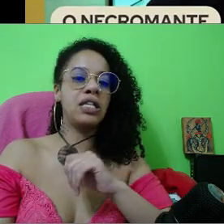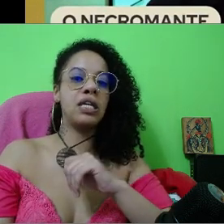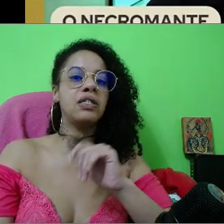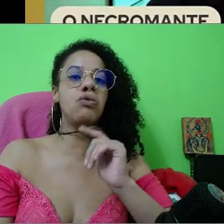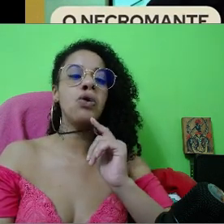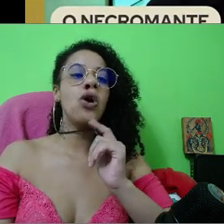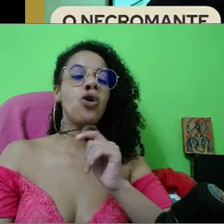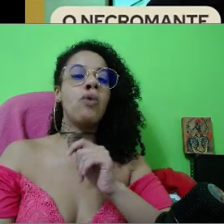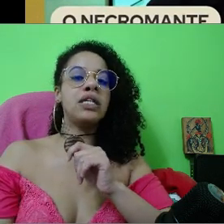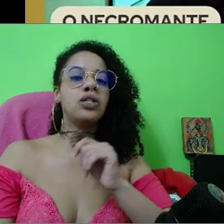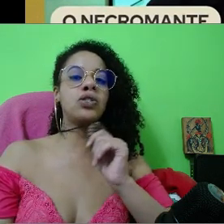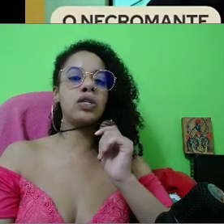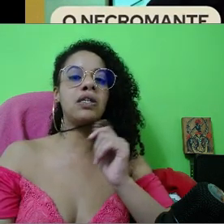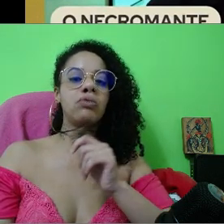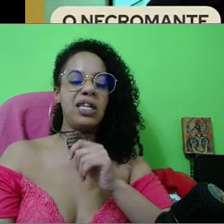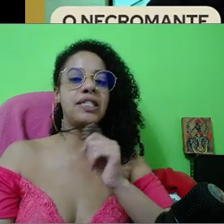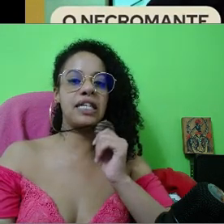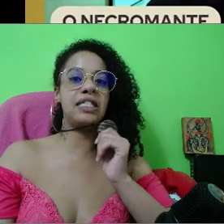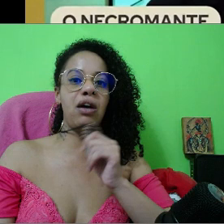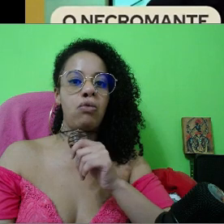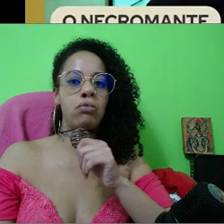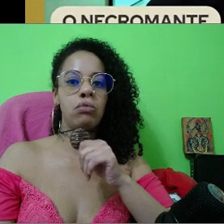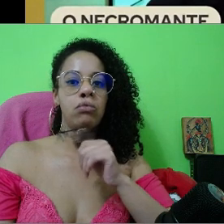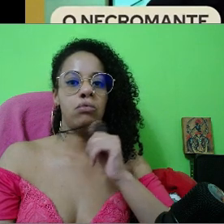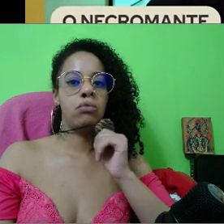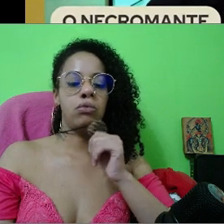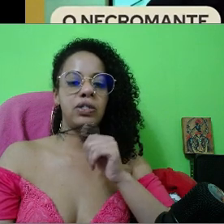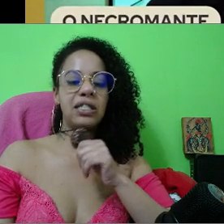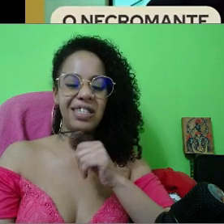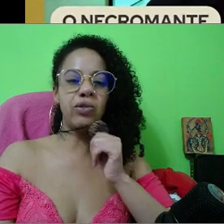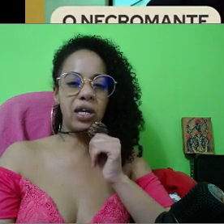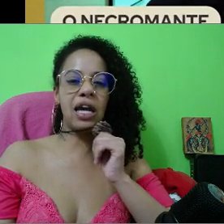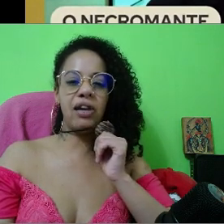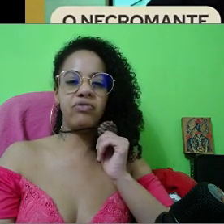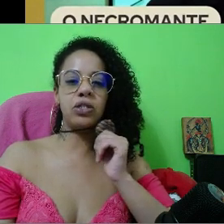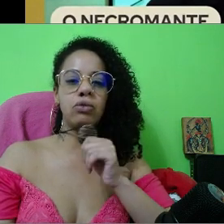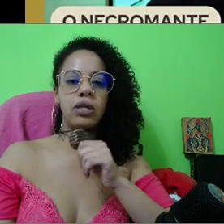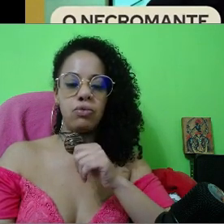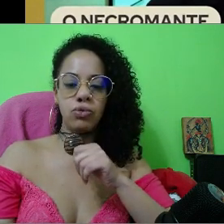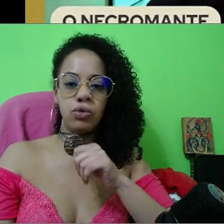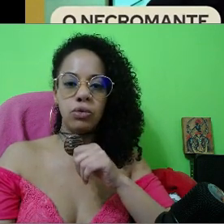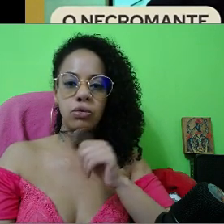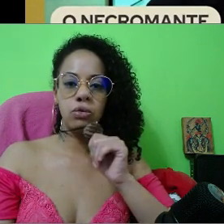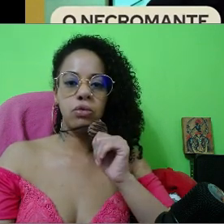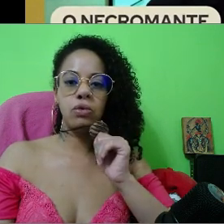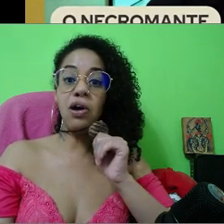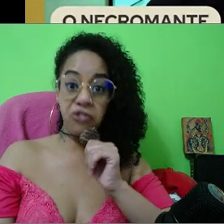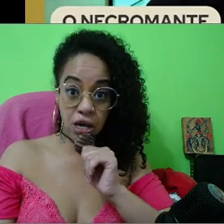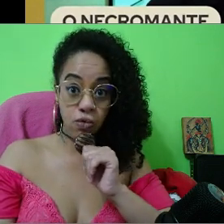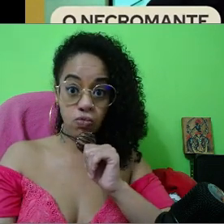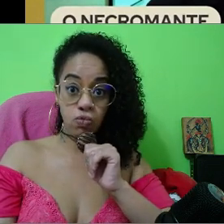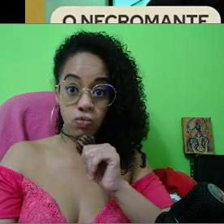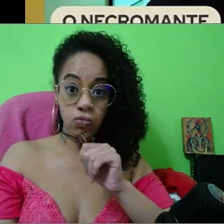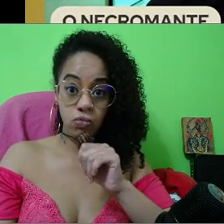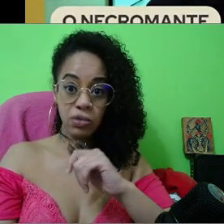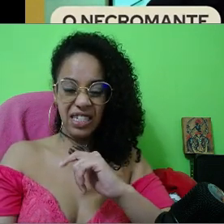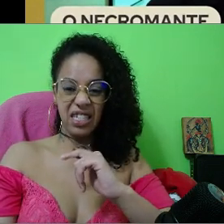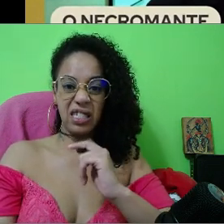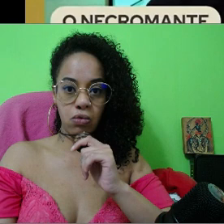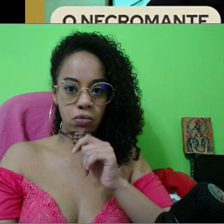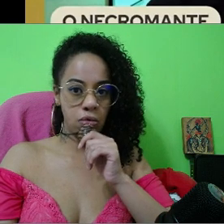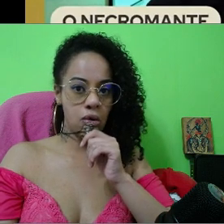realmente não sei qual a sua intenção com essa distorção você esqueceu você esqueceu que quem levou esse conteúdo não fui eu